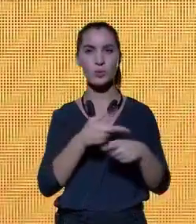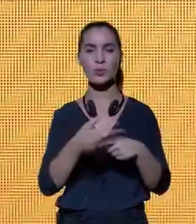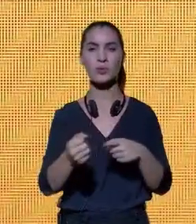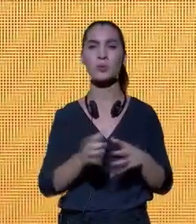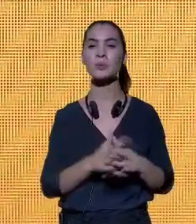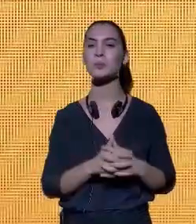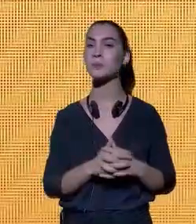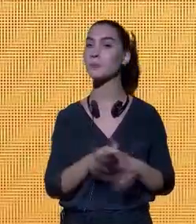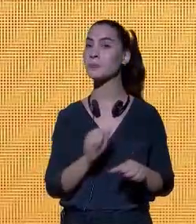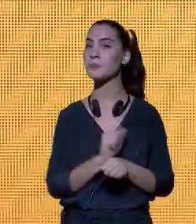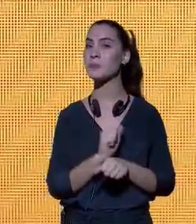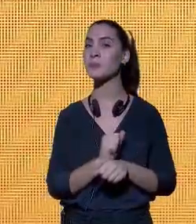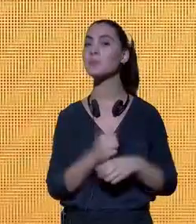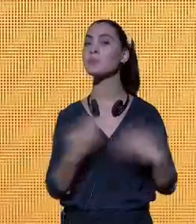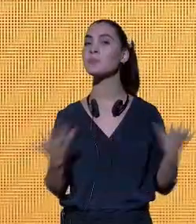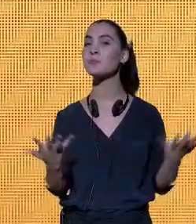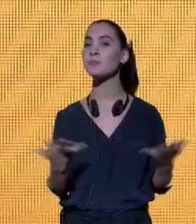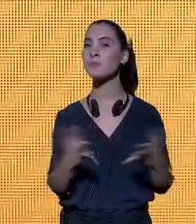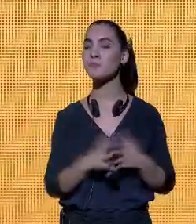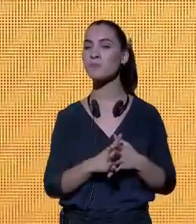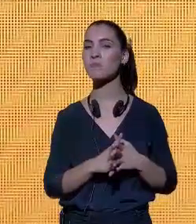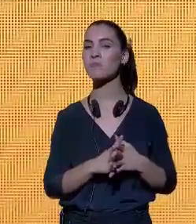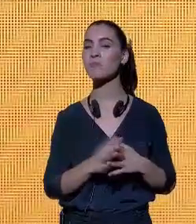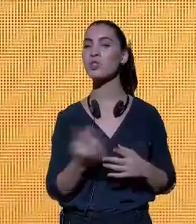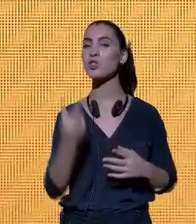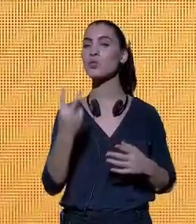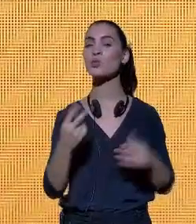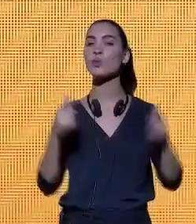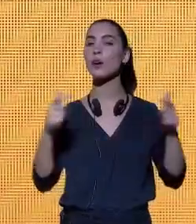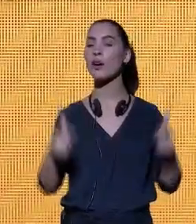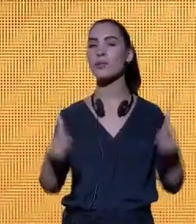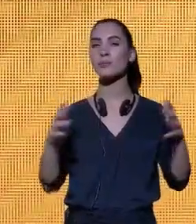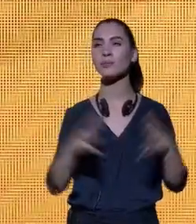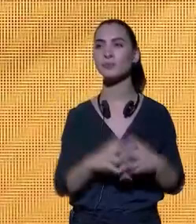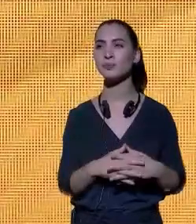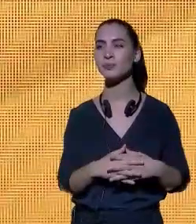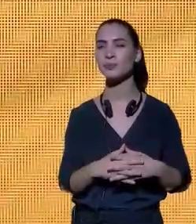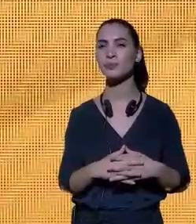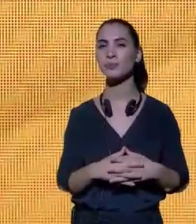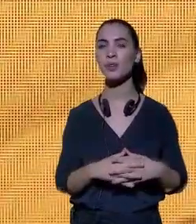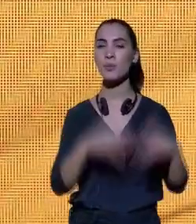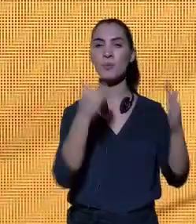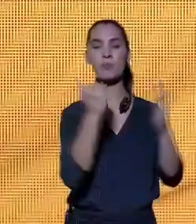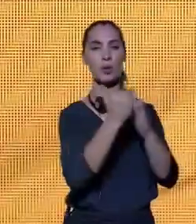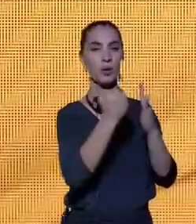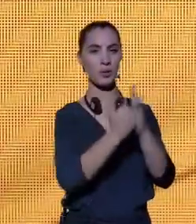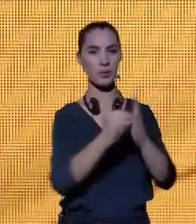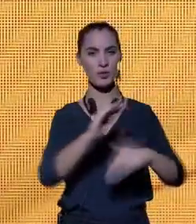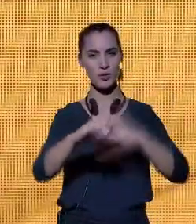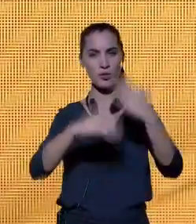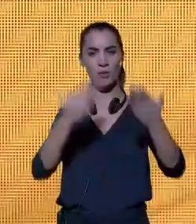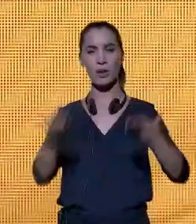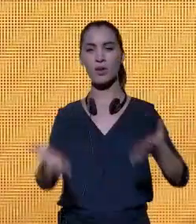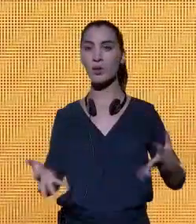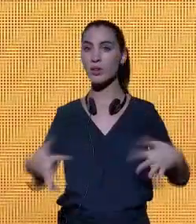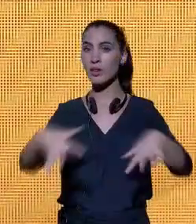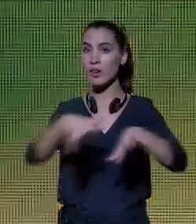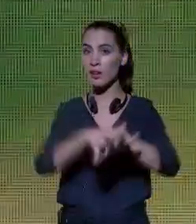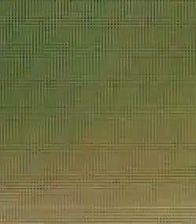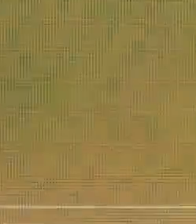Rufem os tambores. Em segundo lugar, nós temos o Programa de Desenvolvimento Integrado de